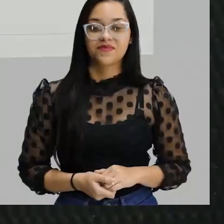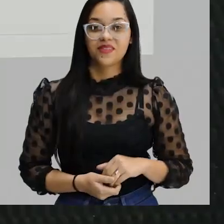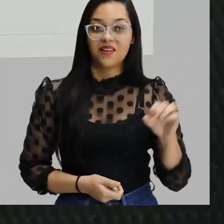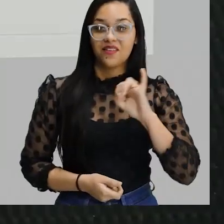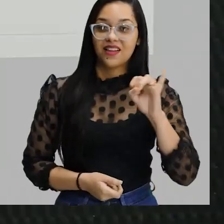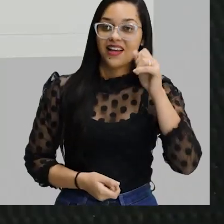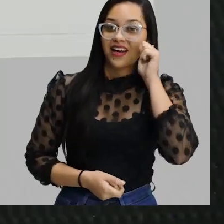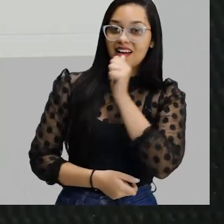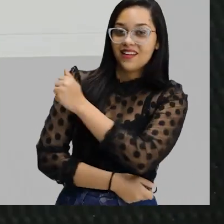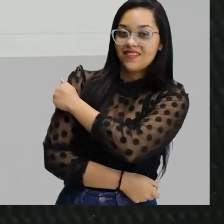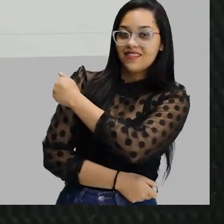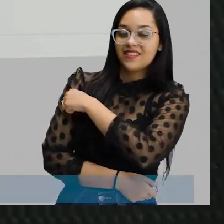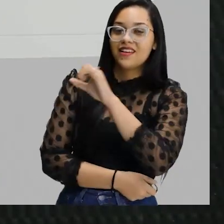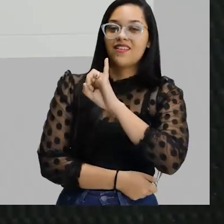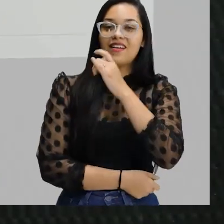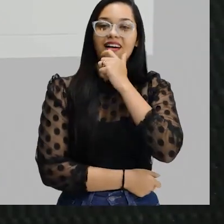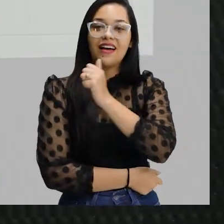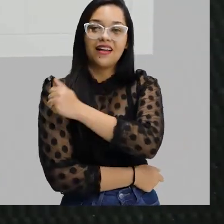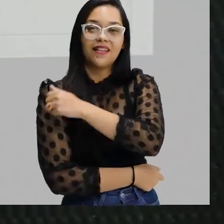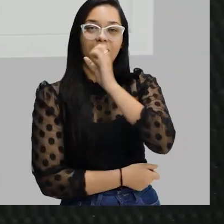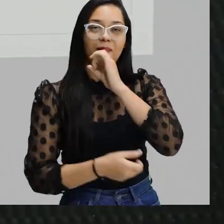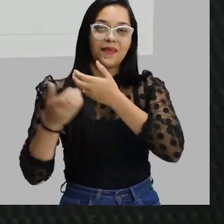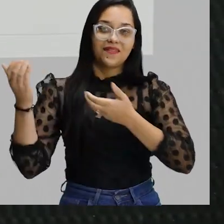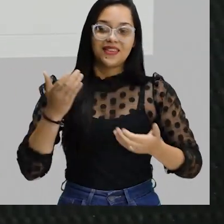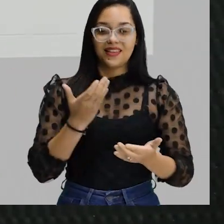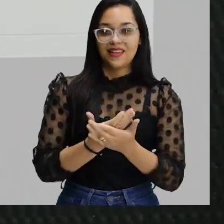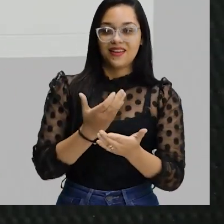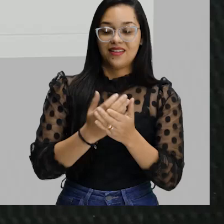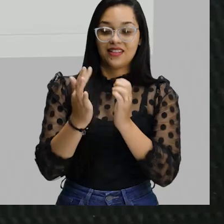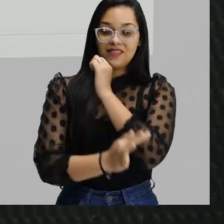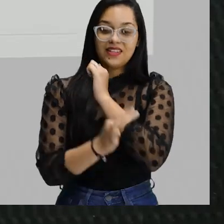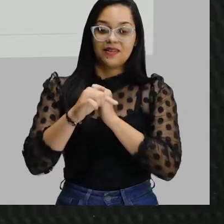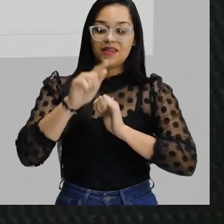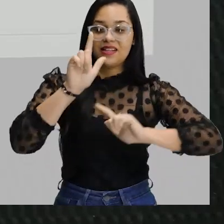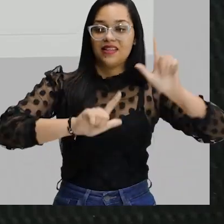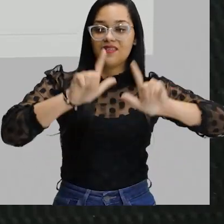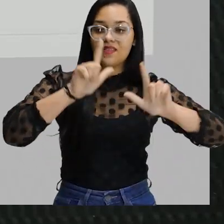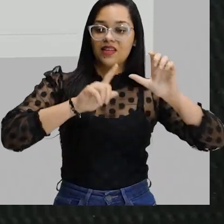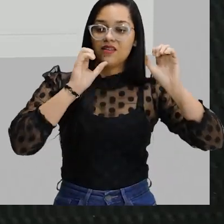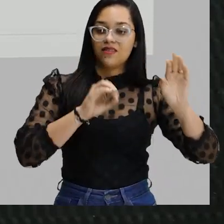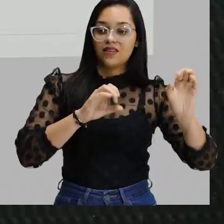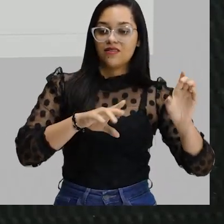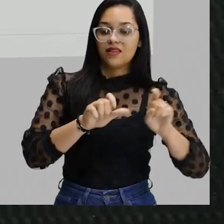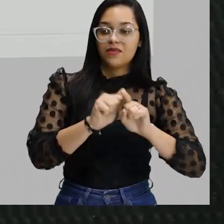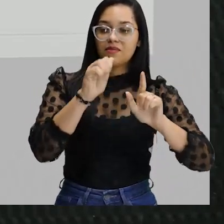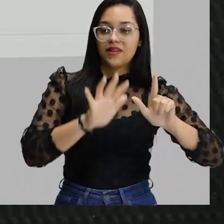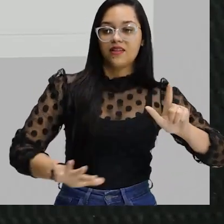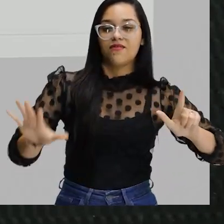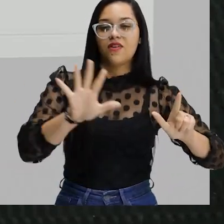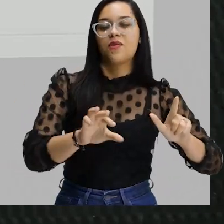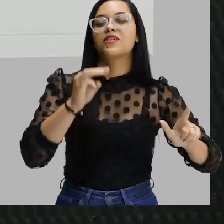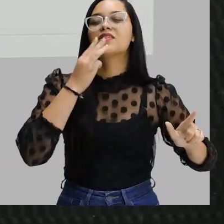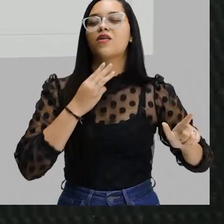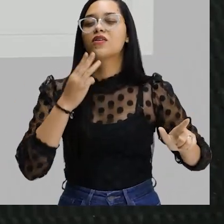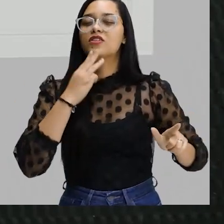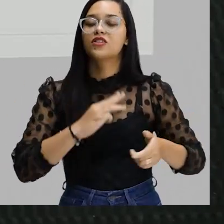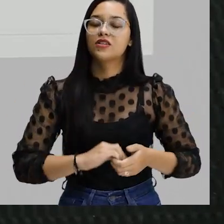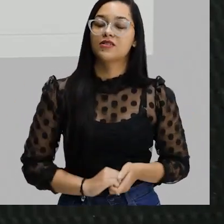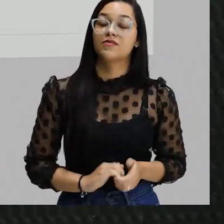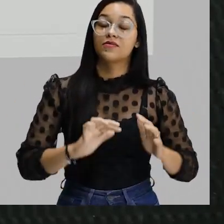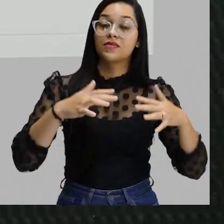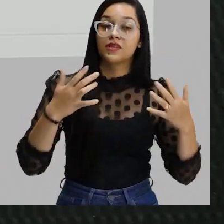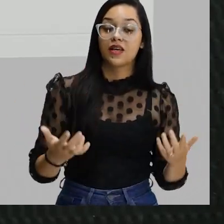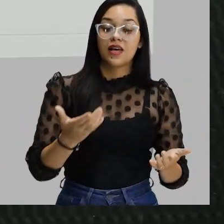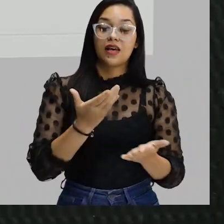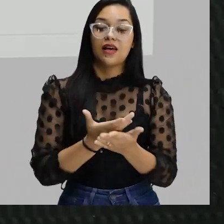Olá, aluna. Olá, aluno. Seja bem-vindo a mais uma aula de Física aqui pela TV Educação e também pela plataforma Gonçalves Dias. Bom,